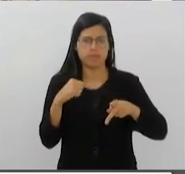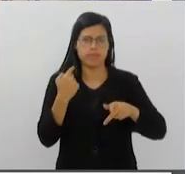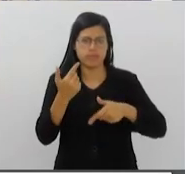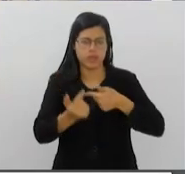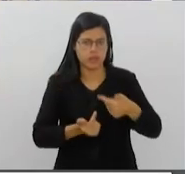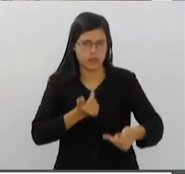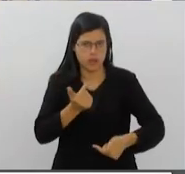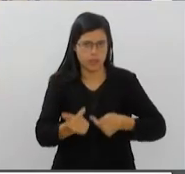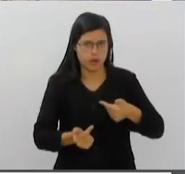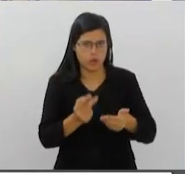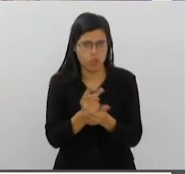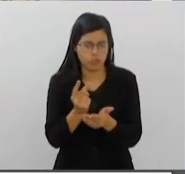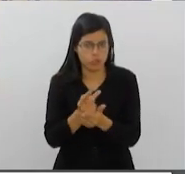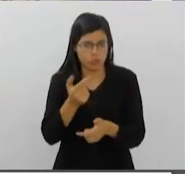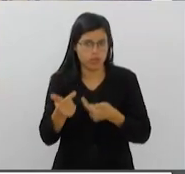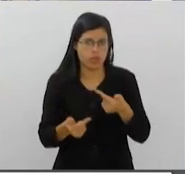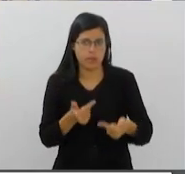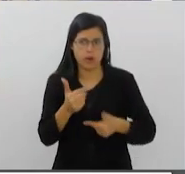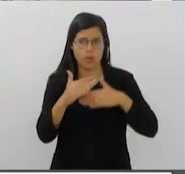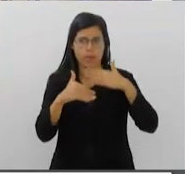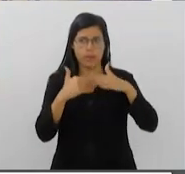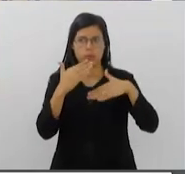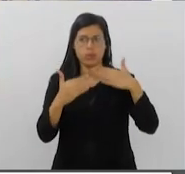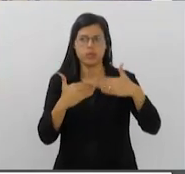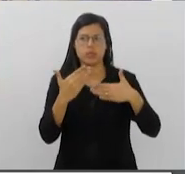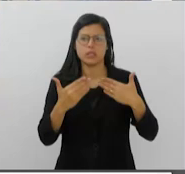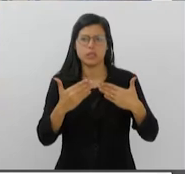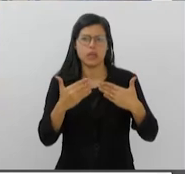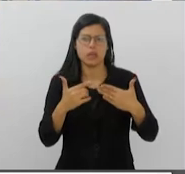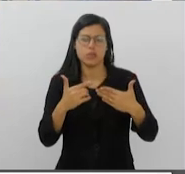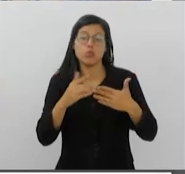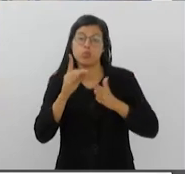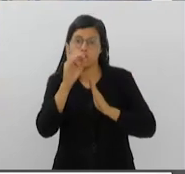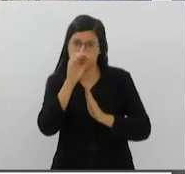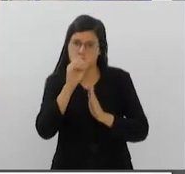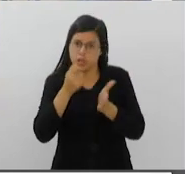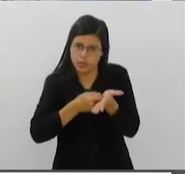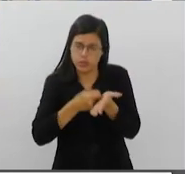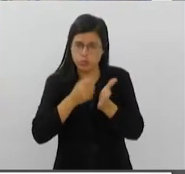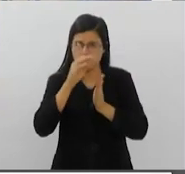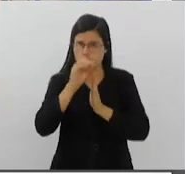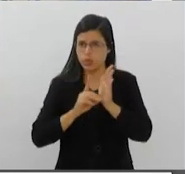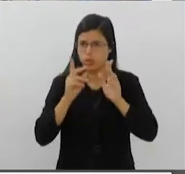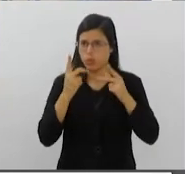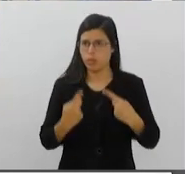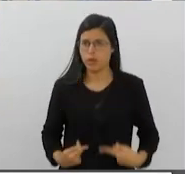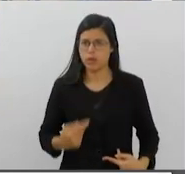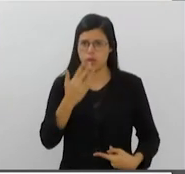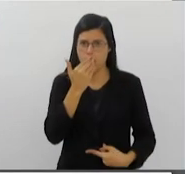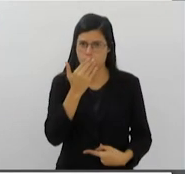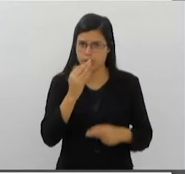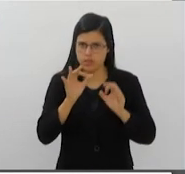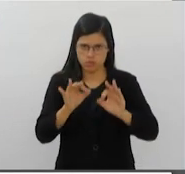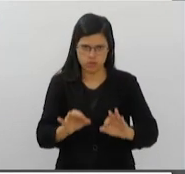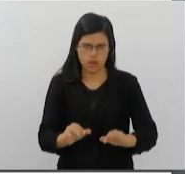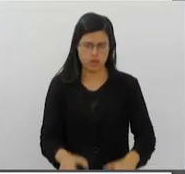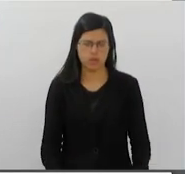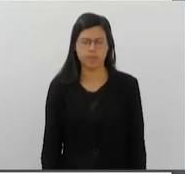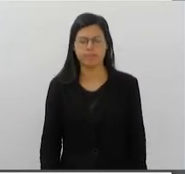trabalhasse e continue trabalhando o processo de exigibilidade do direito humano à alimentação e nutrição adequada, que é o DANA.